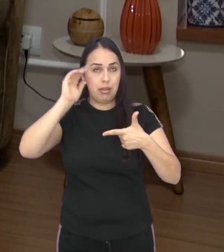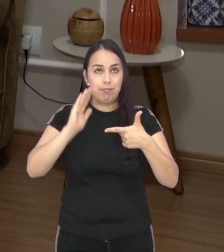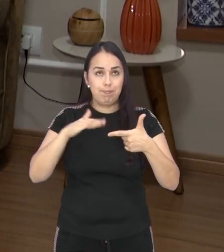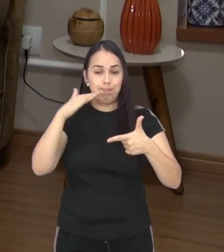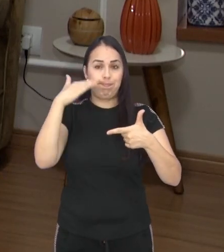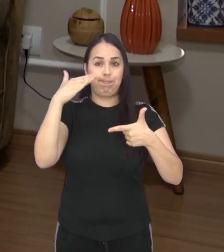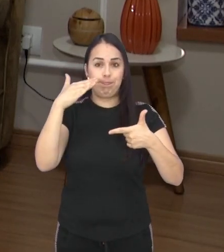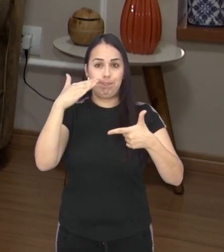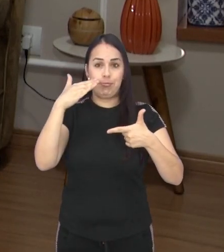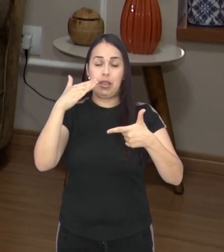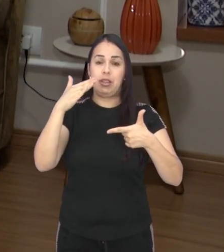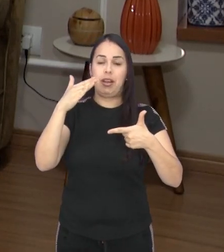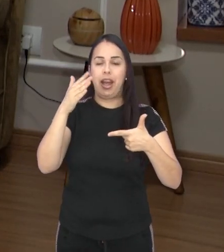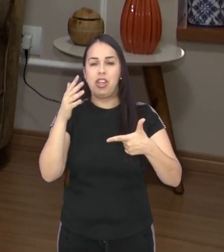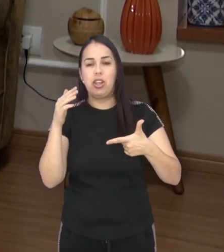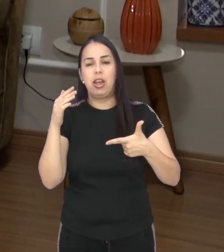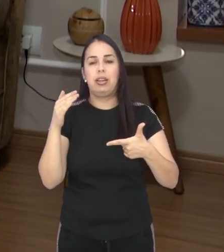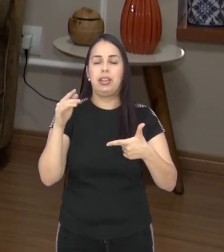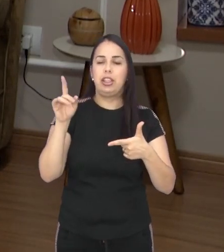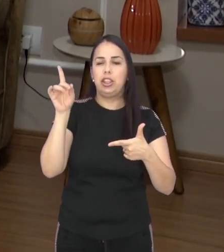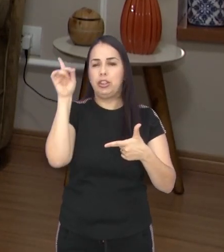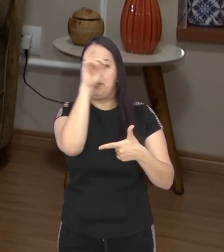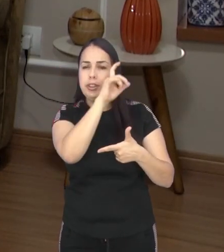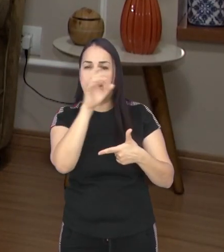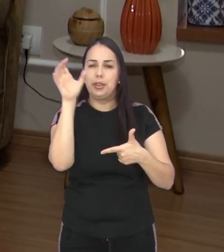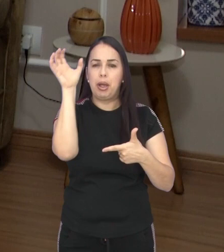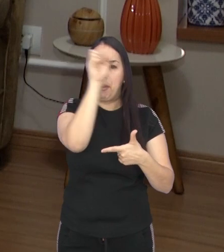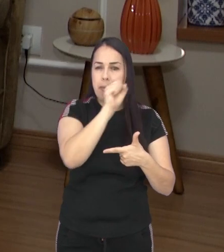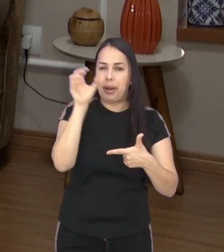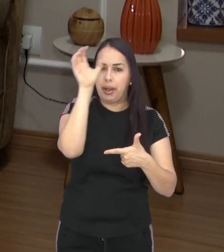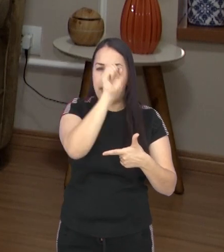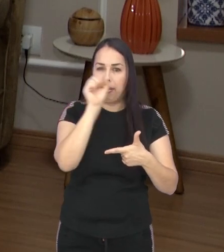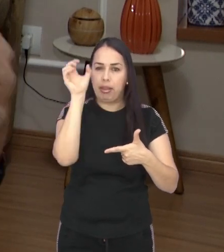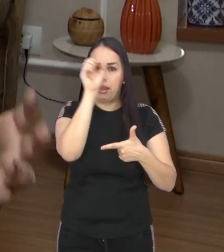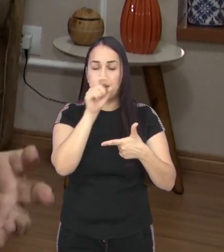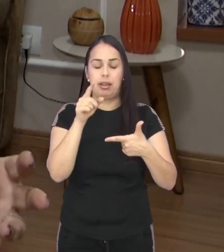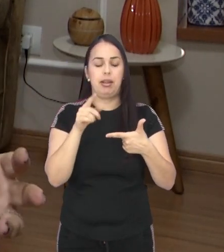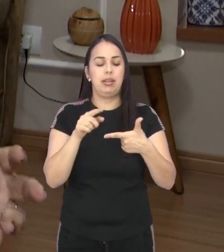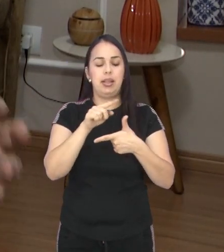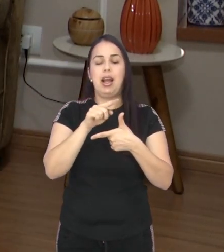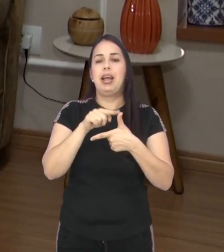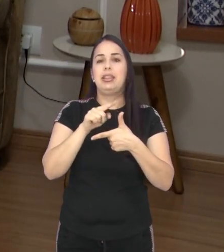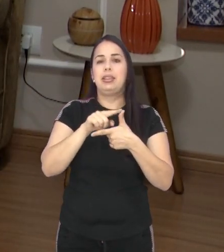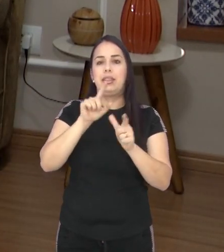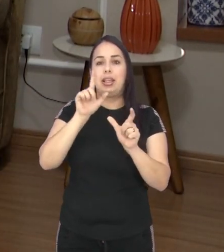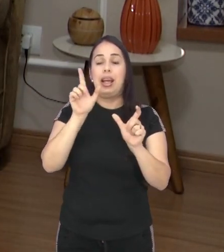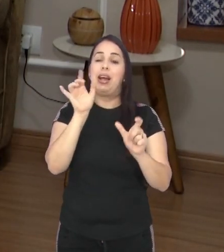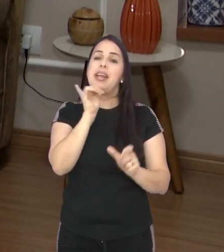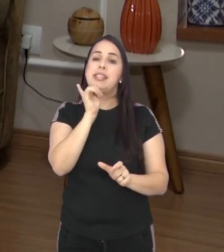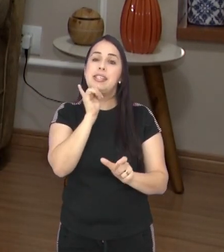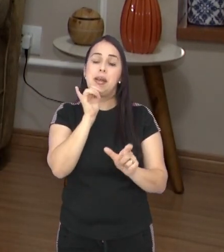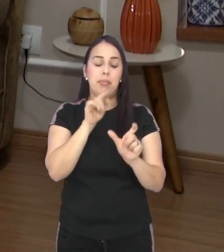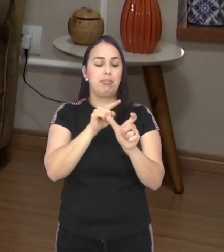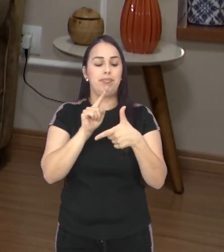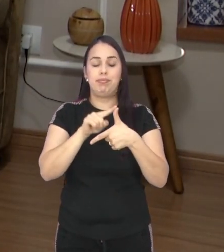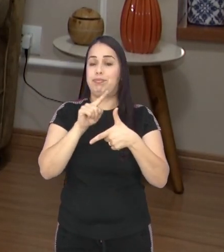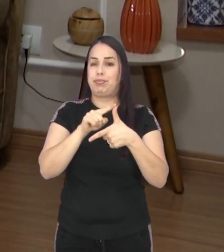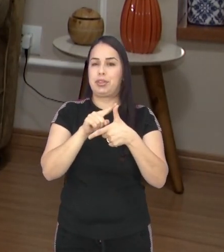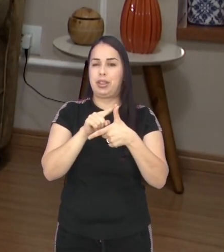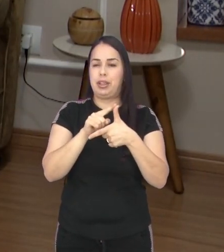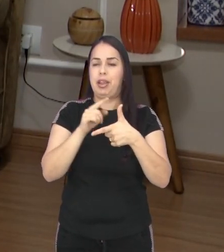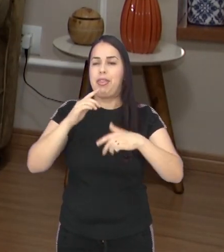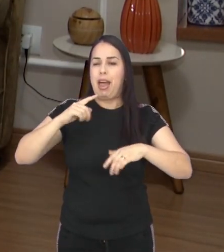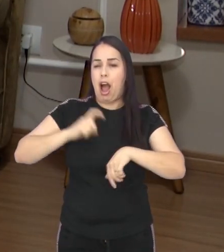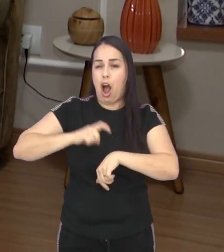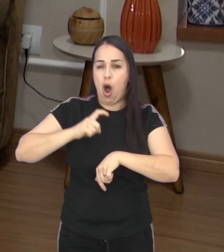são transtornos do desenvolvimento. Eles vão impactar a aprendizagem. Então, o que vem a ser a dislexia? A dislexia é uma cegueira verbal,